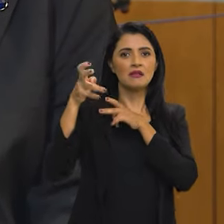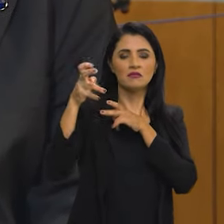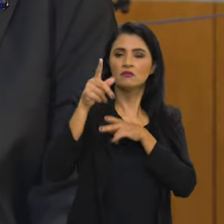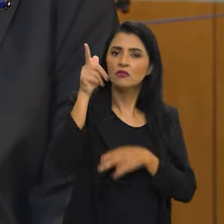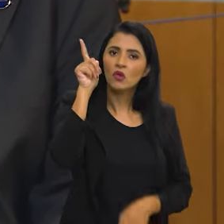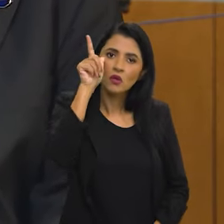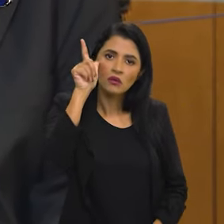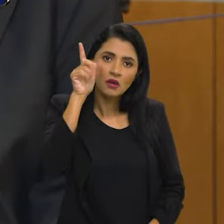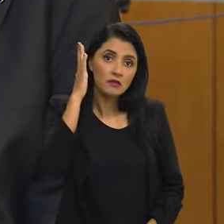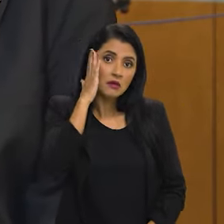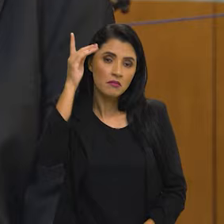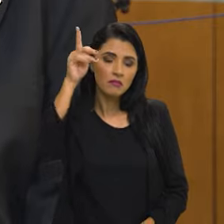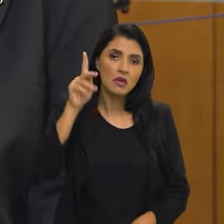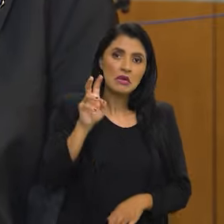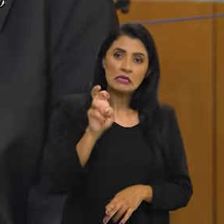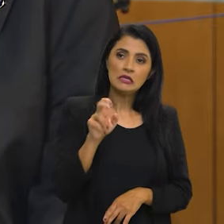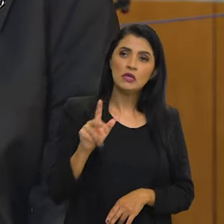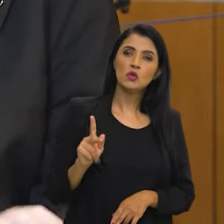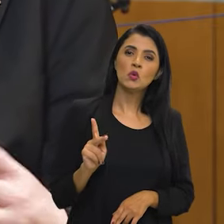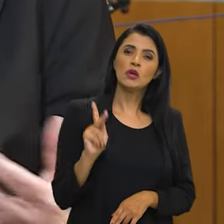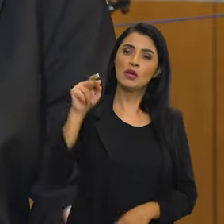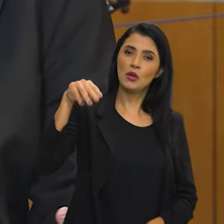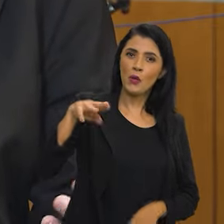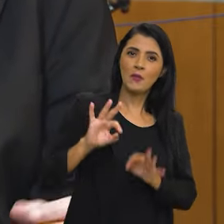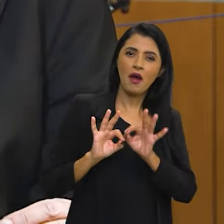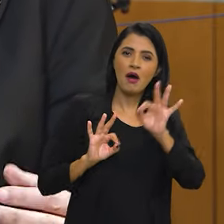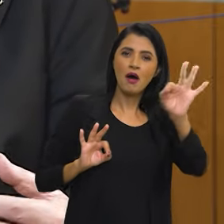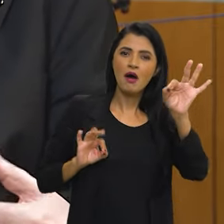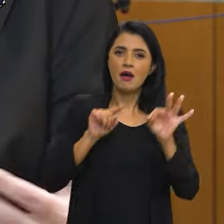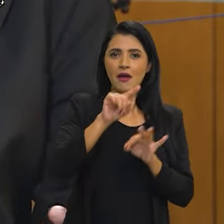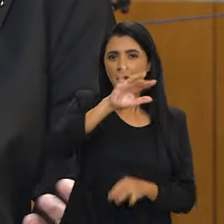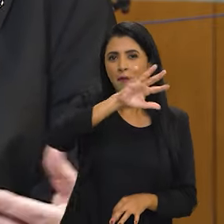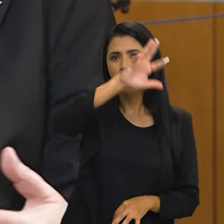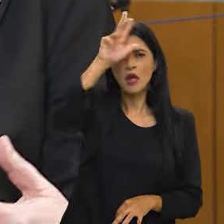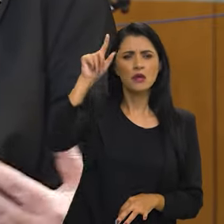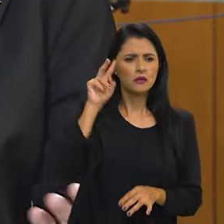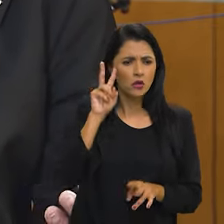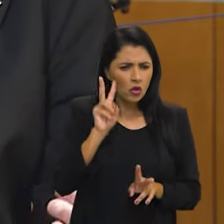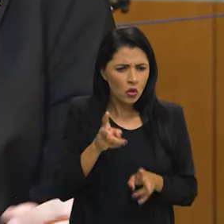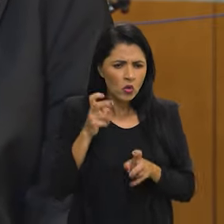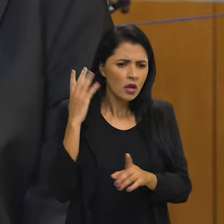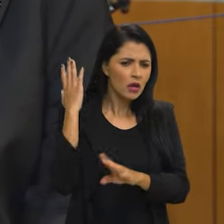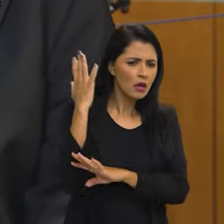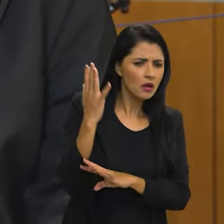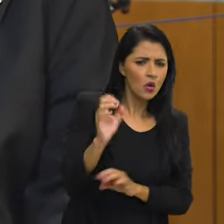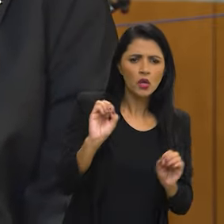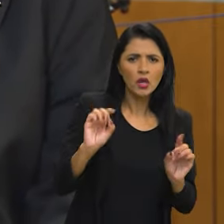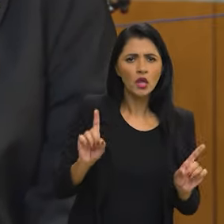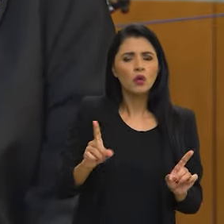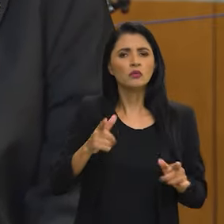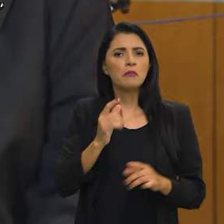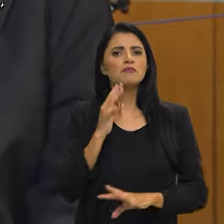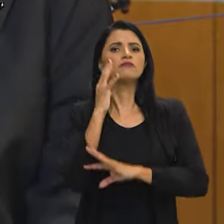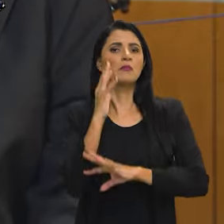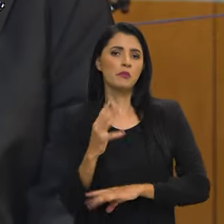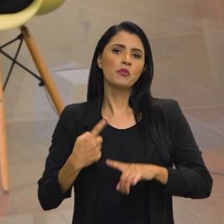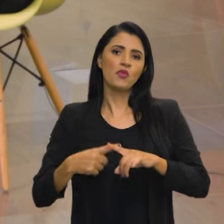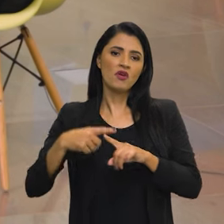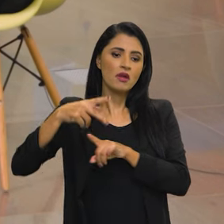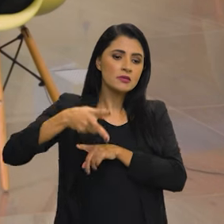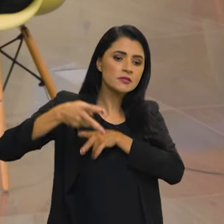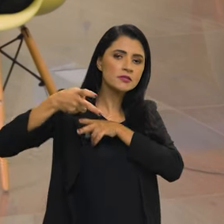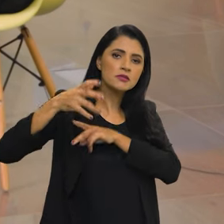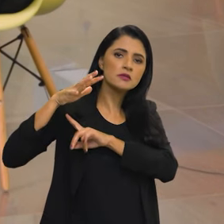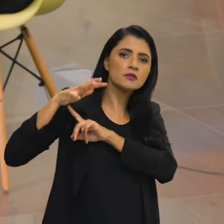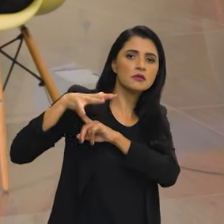só consegue saber, numa região de 5 milhões de quilômetros quadrados, que é a Amazônia, o que está sendo desmatado e o que não está, porque você tem satélites.